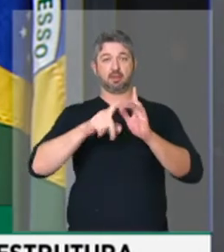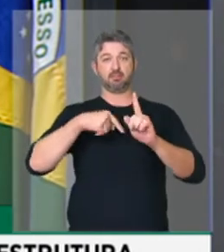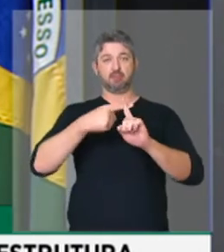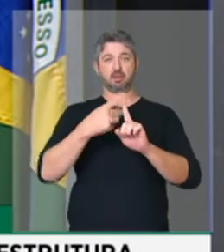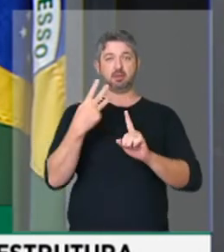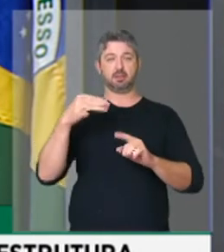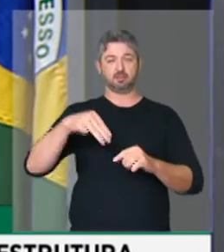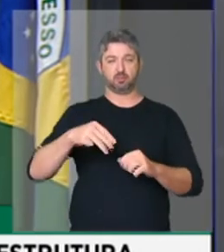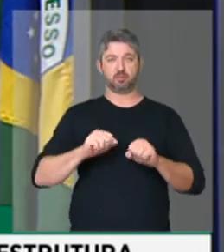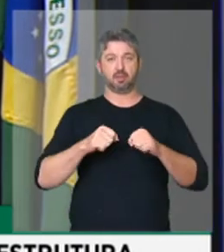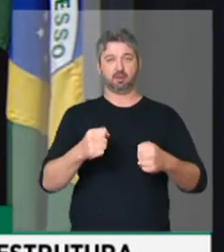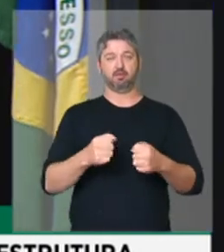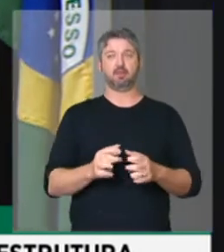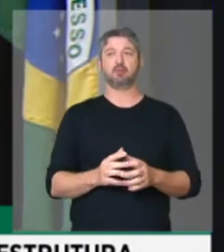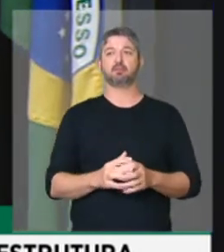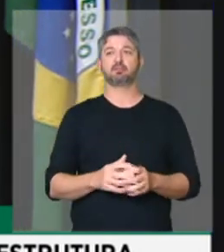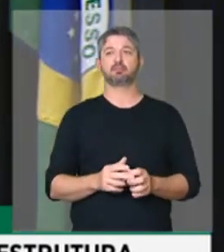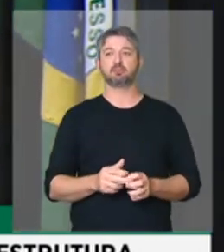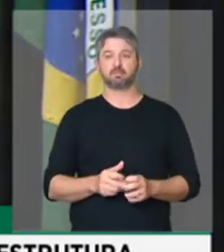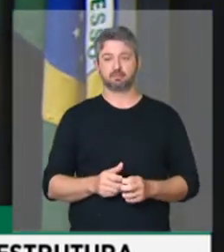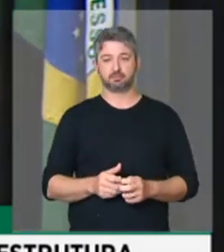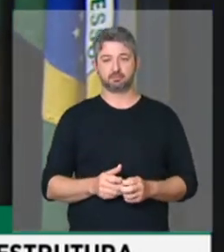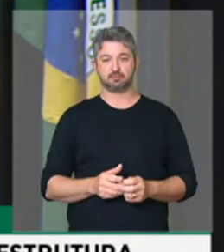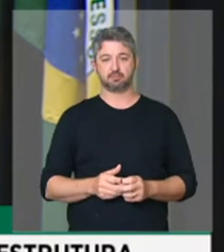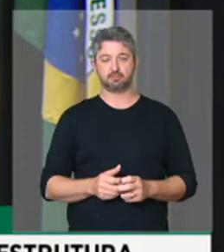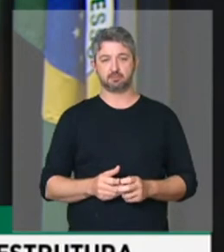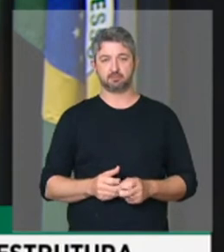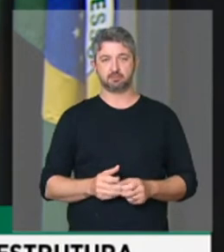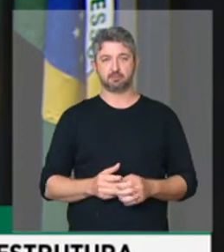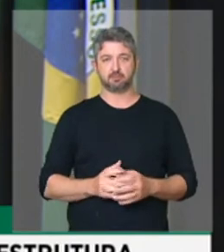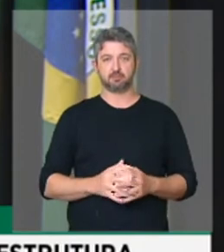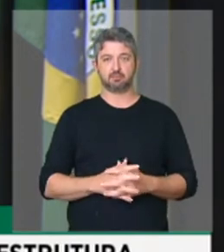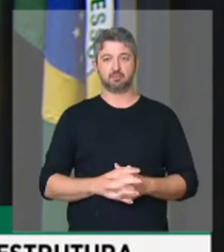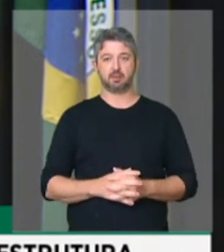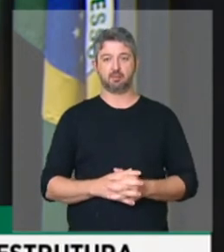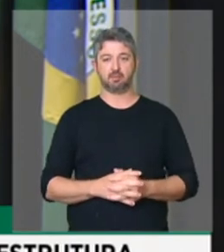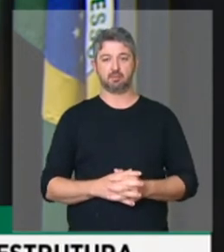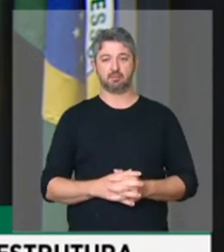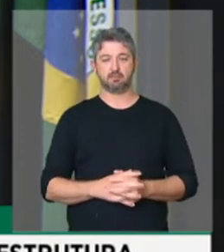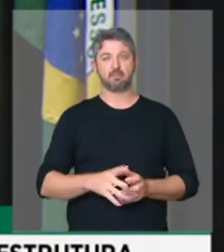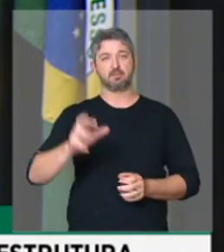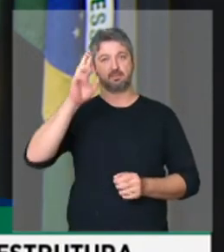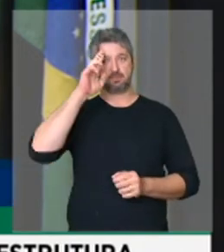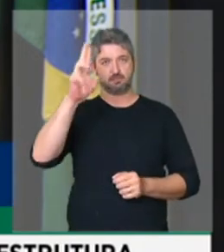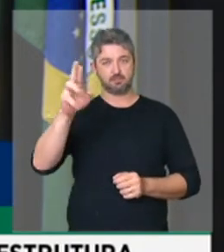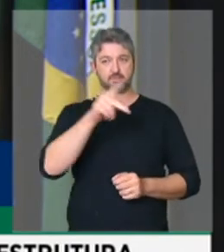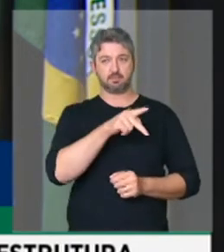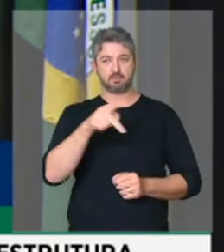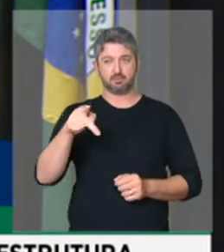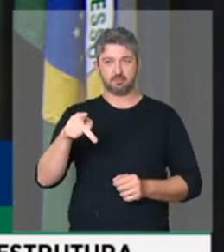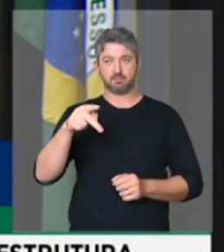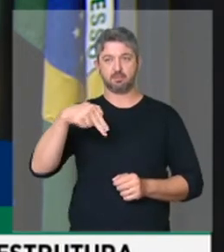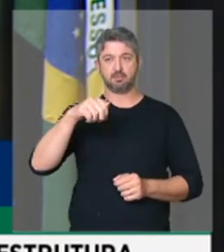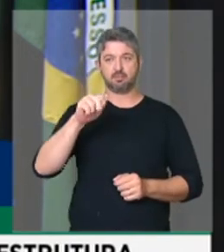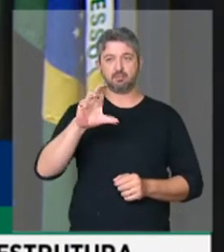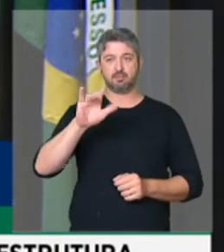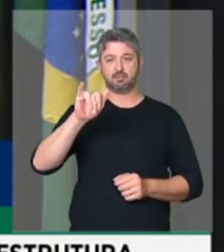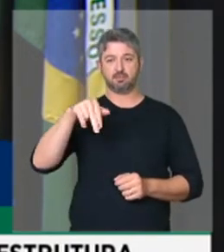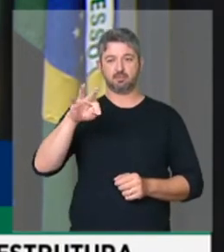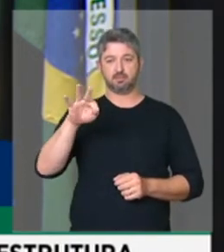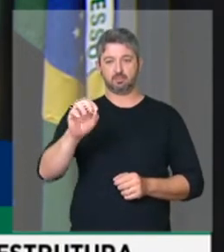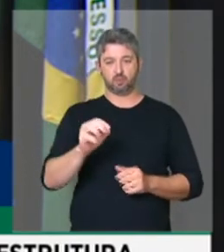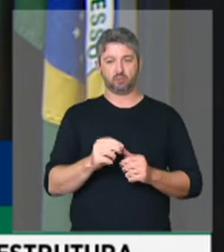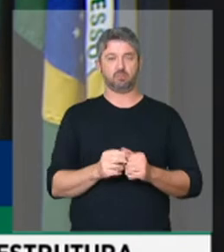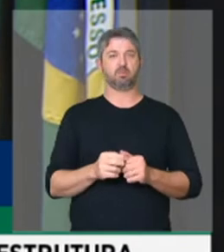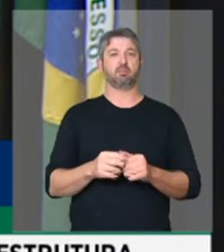3 minutos do tempo regimental de Vossa Excelência. Senhor Presidente Gilberto Nascimento, membros